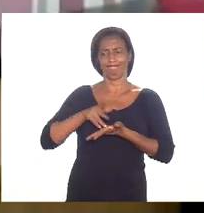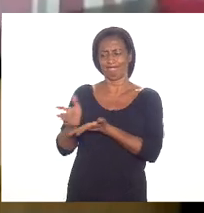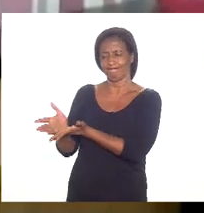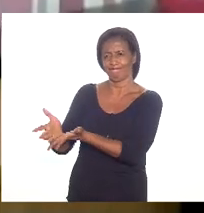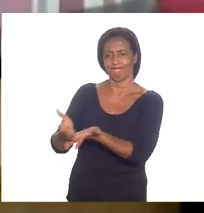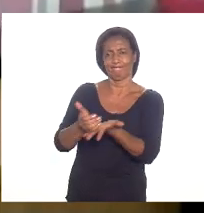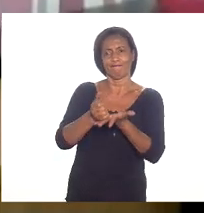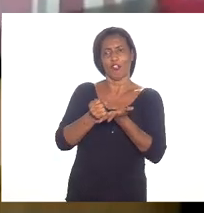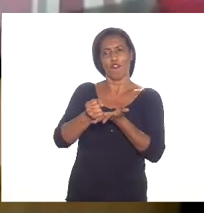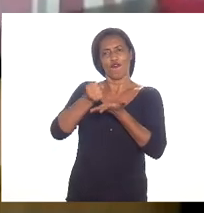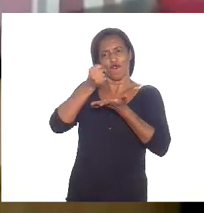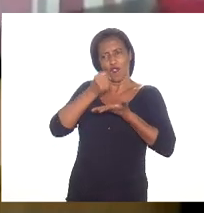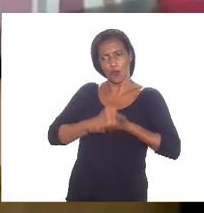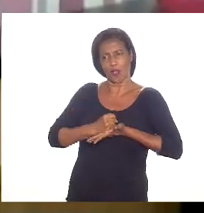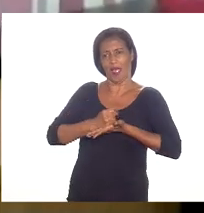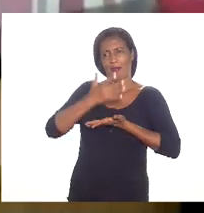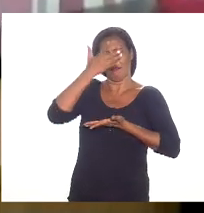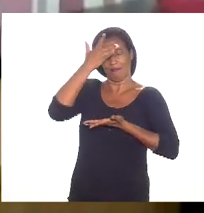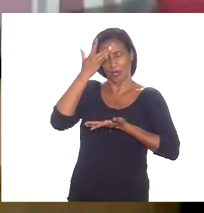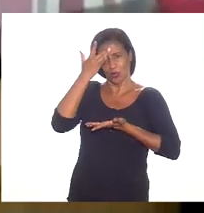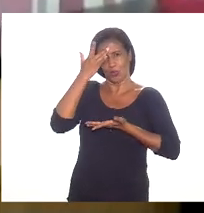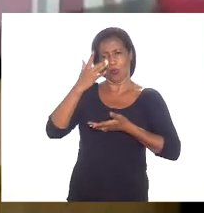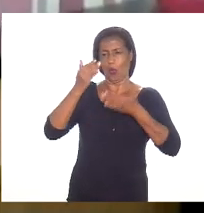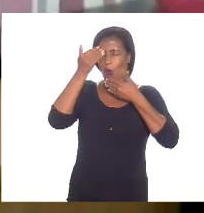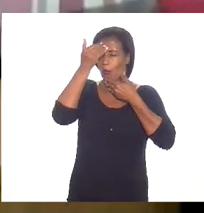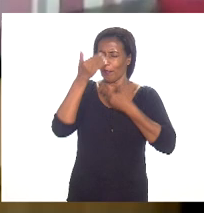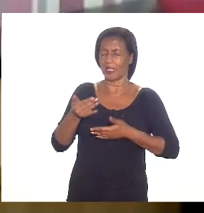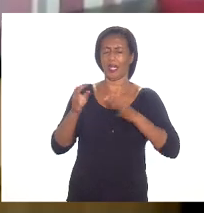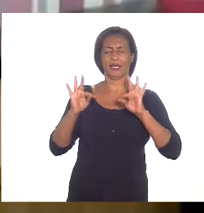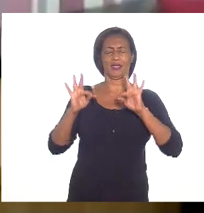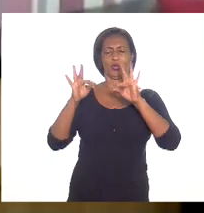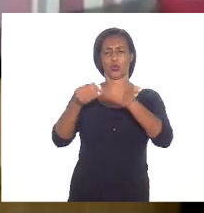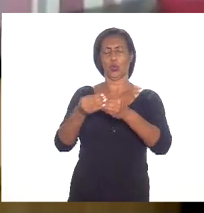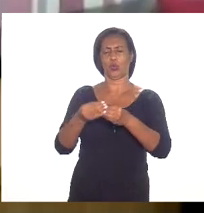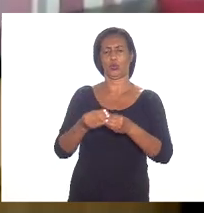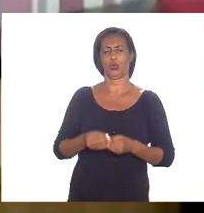a cidadania dessa população. Obrigado a todos os meus pares